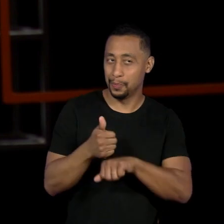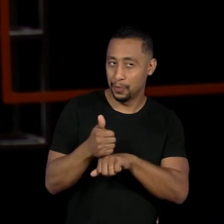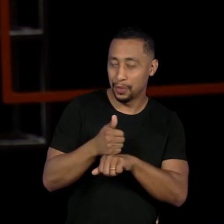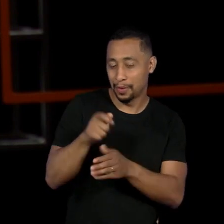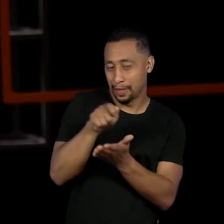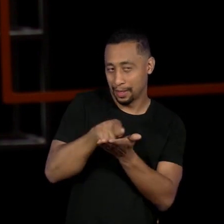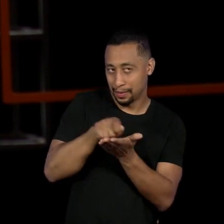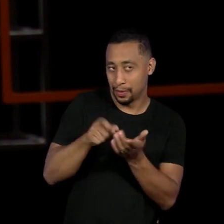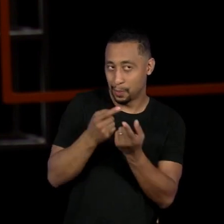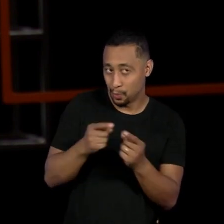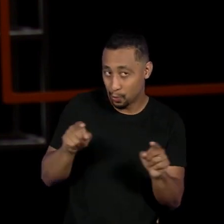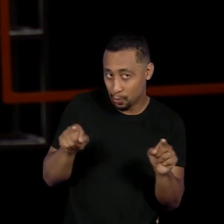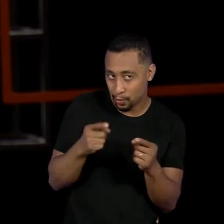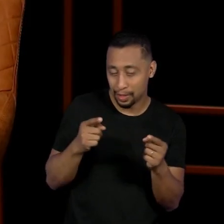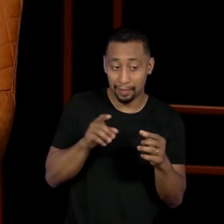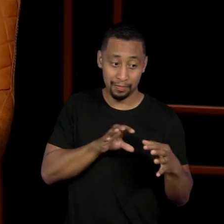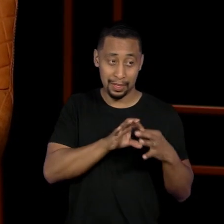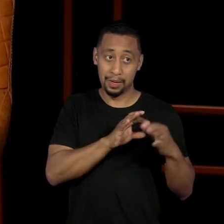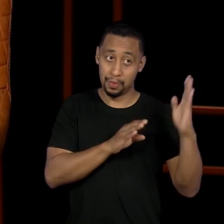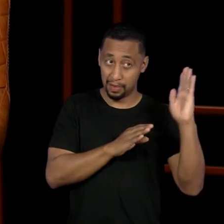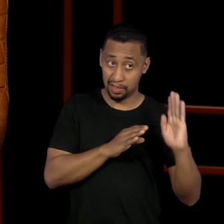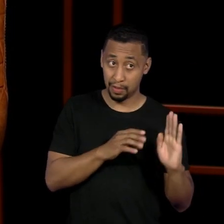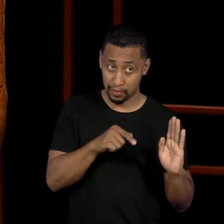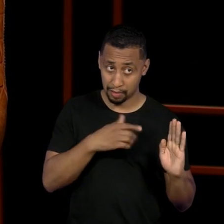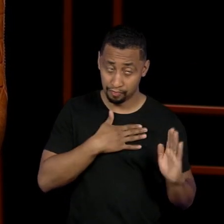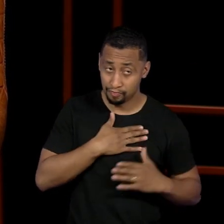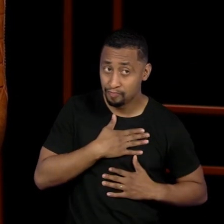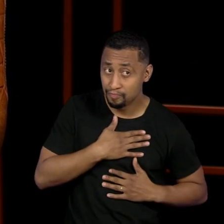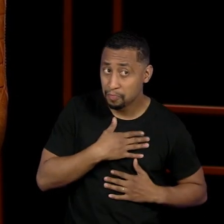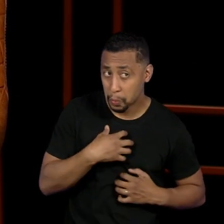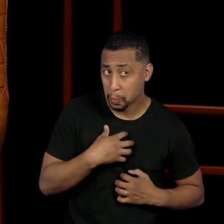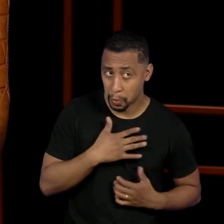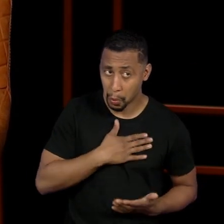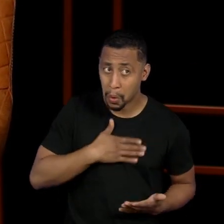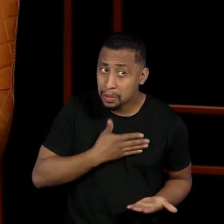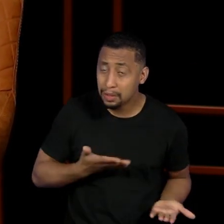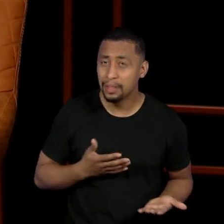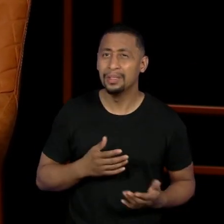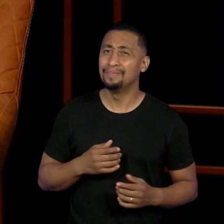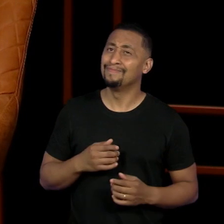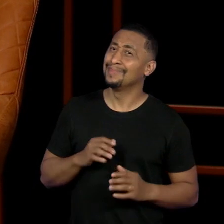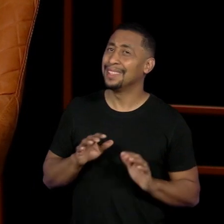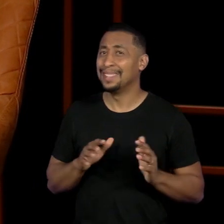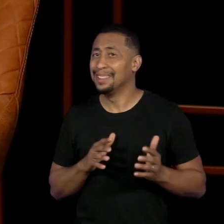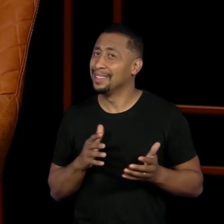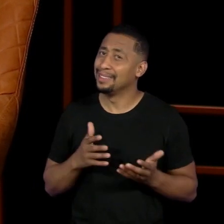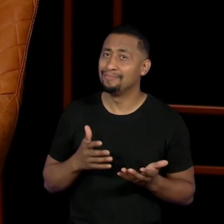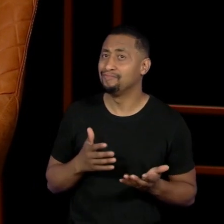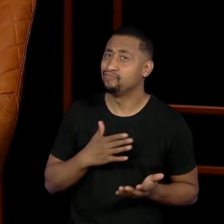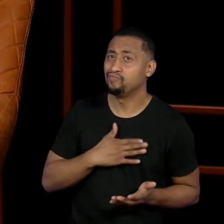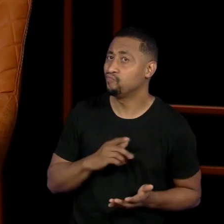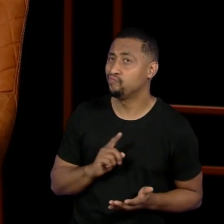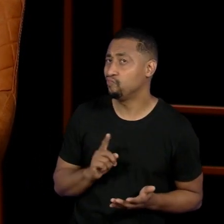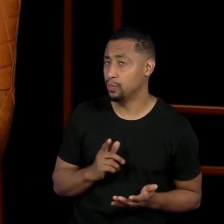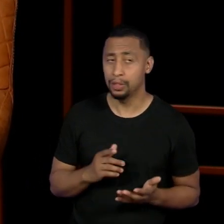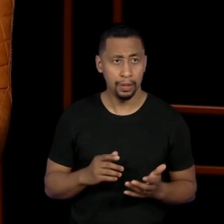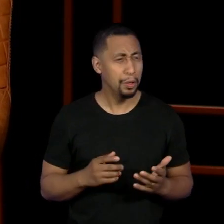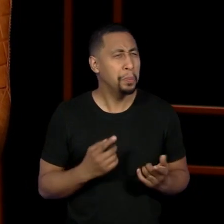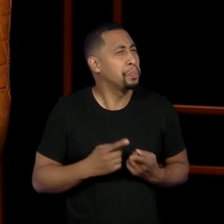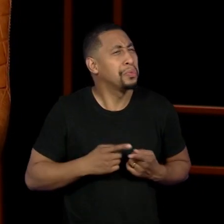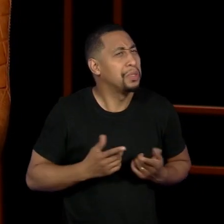luso-brasileira, te agrada esse adjetivo? Não. Nada. Nada. Por quê? Nada. Porque eu acho que essa coisa luso-brasileira está